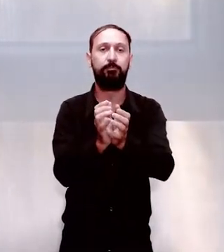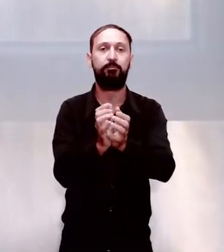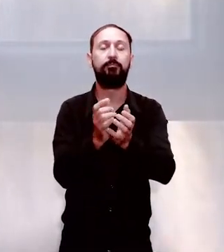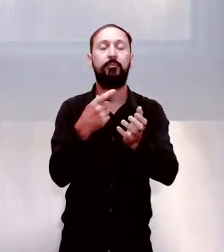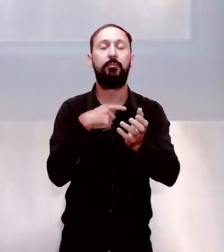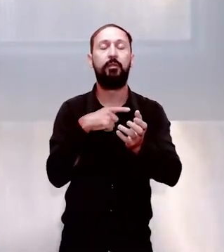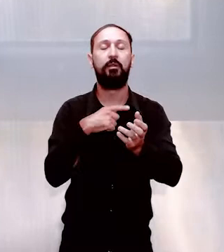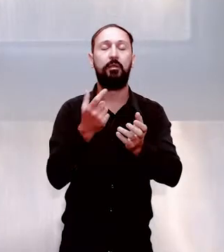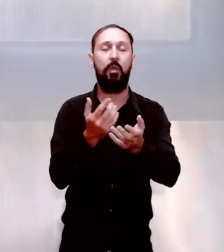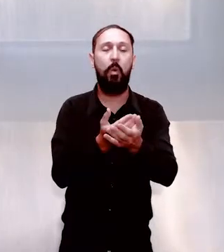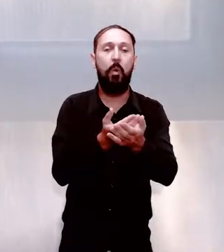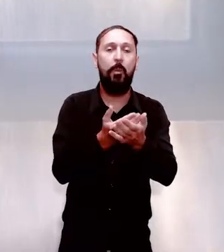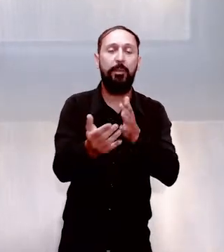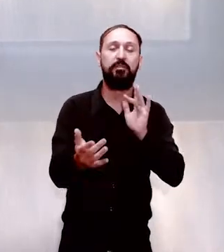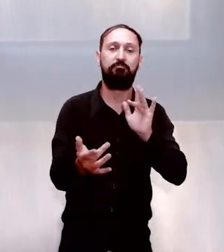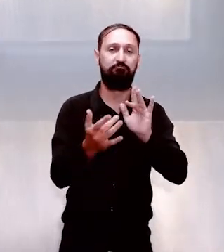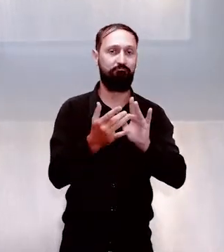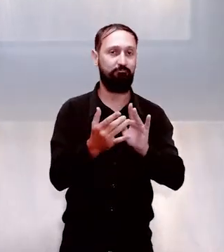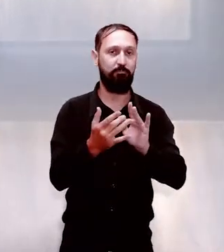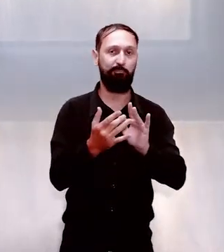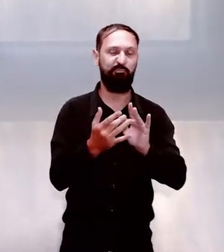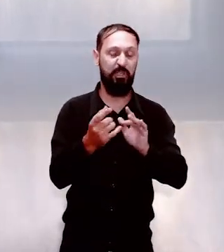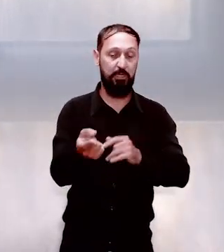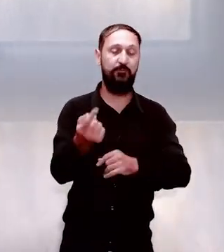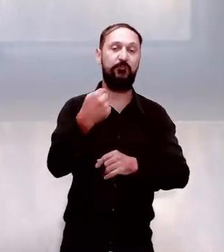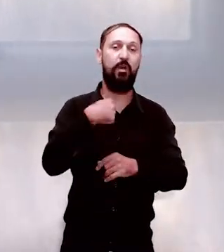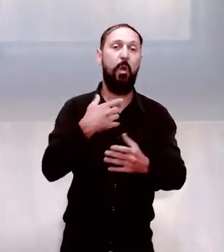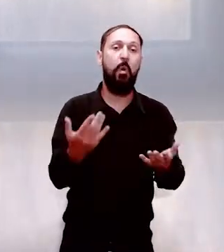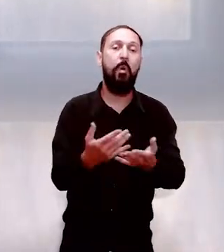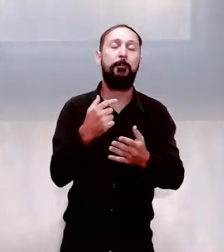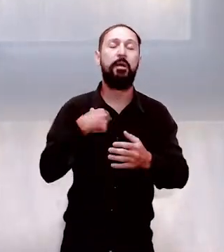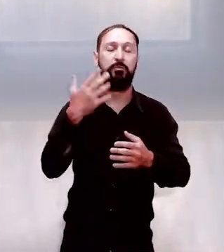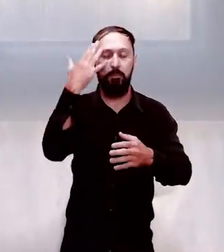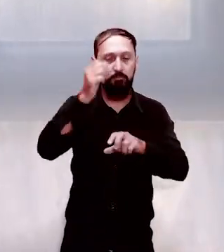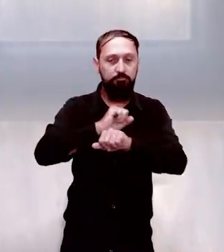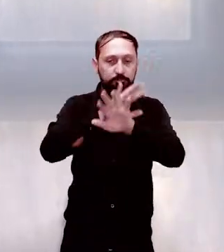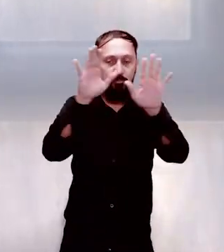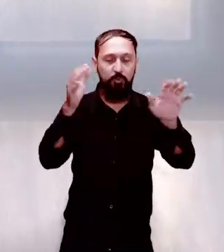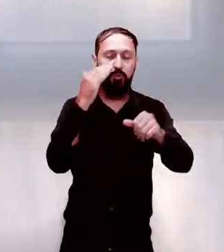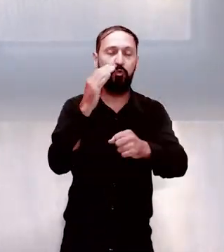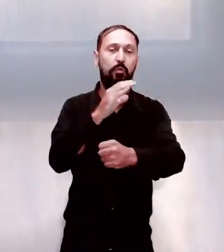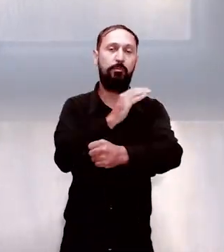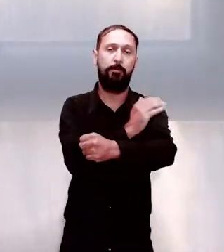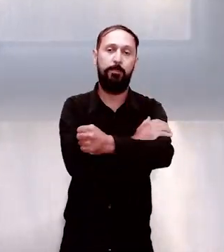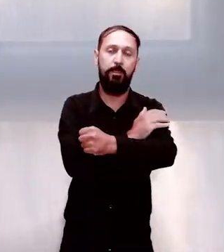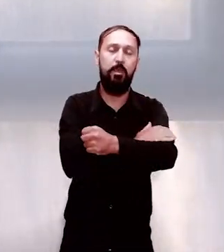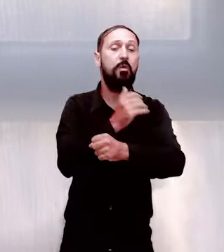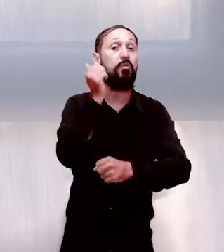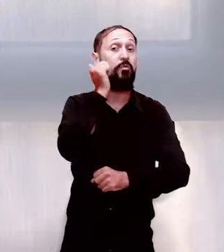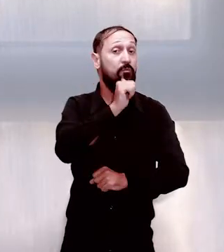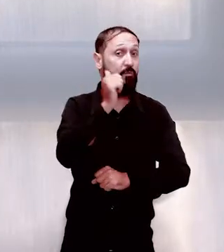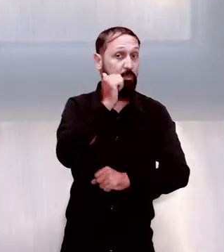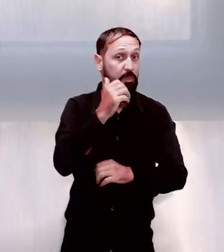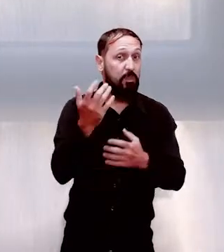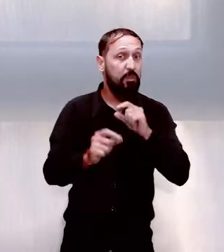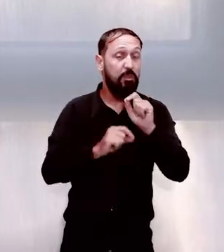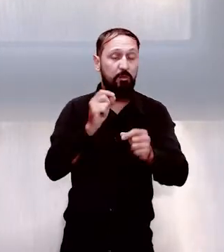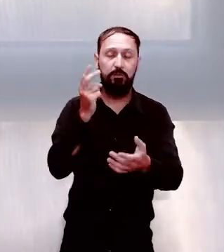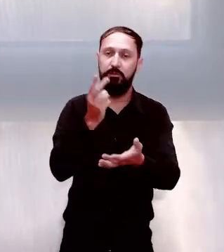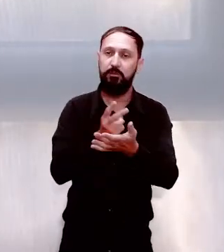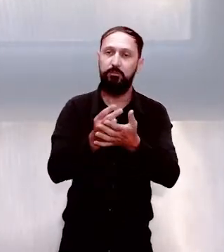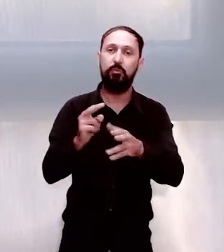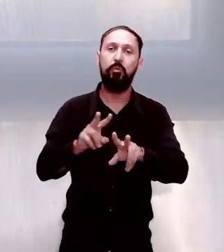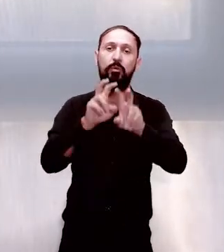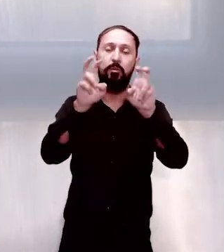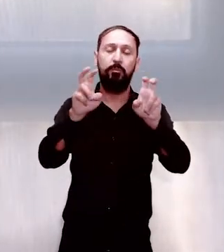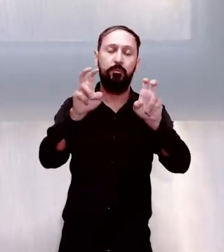categorias vêm até nós, não precisa a gente ir até elas. Mas a minha compreensão do feminismo e o